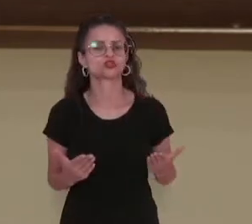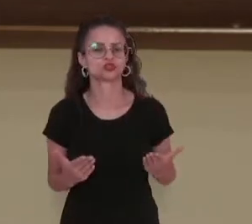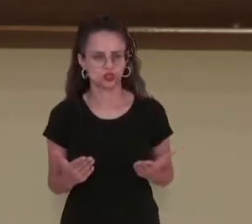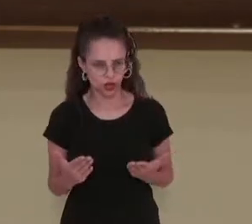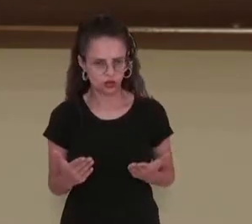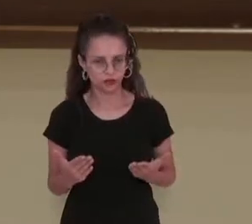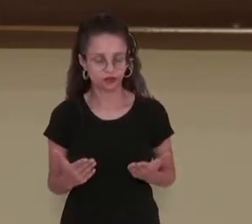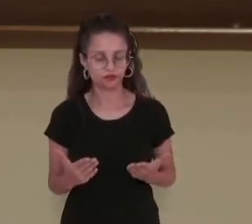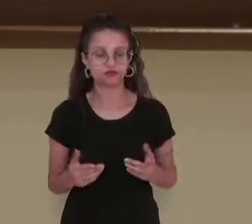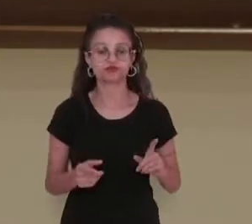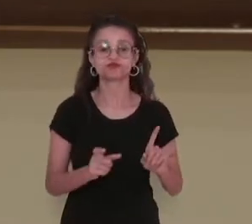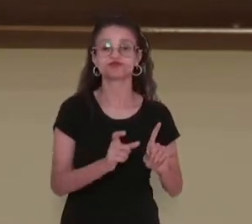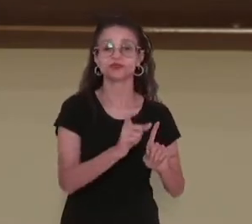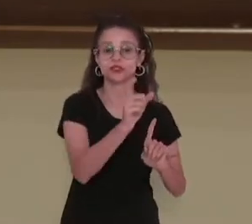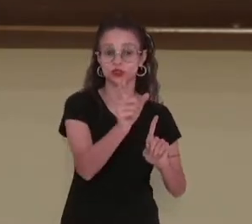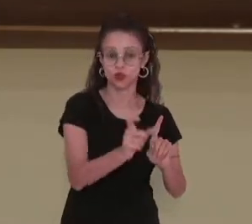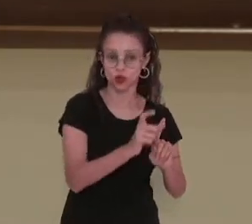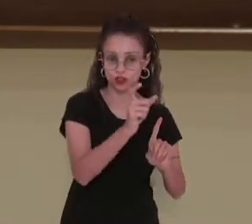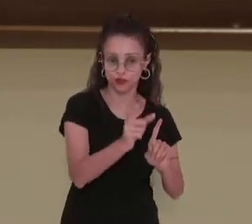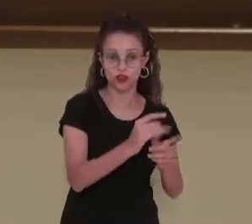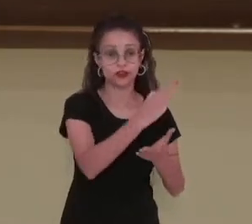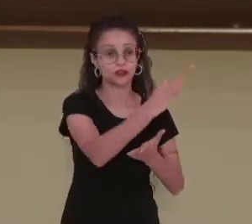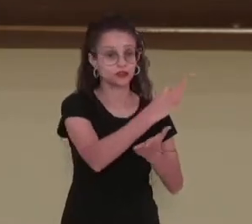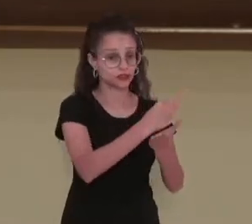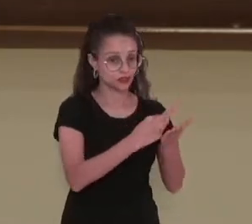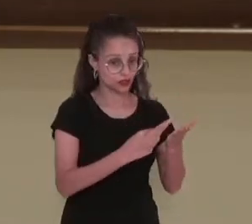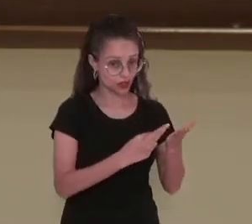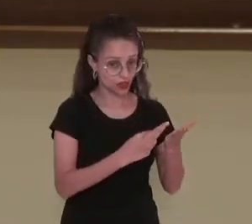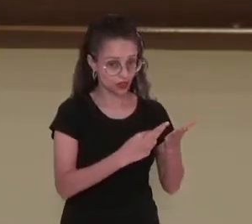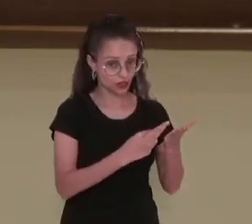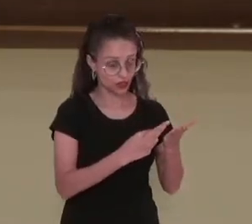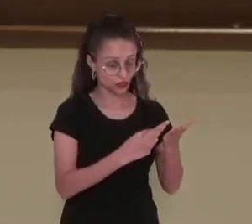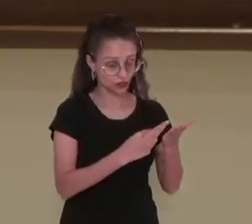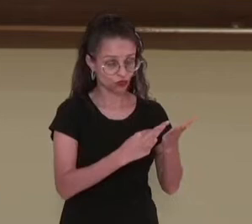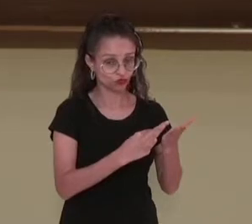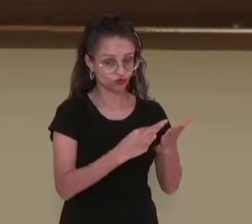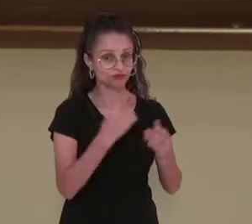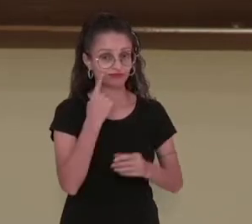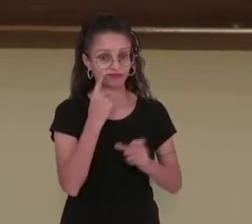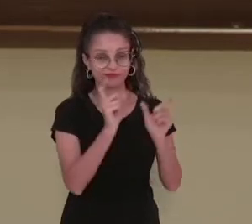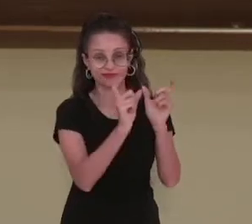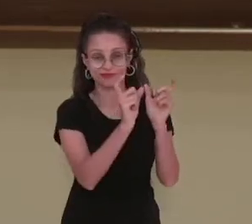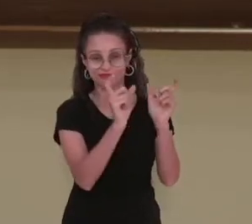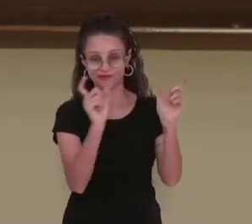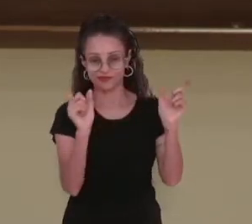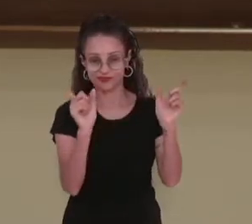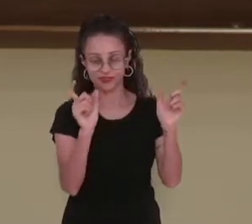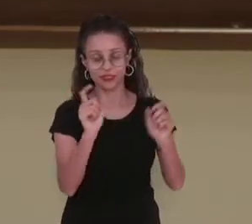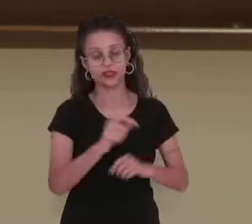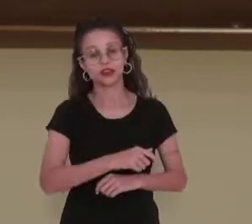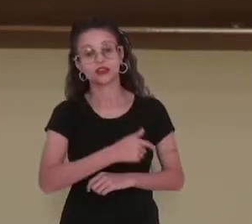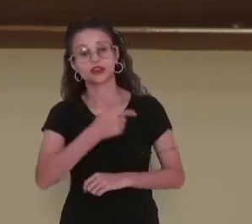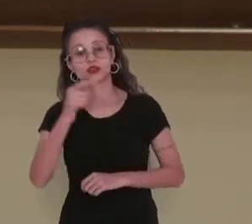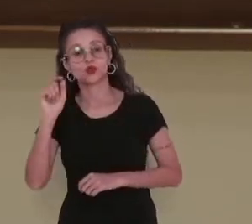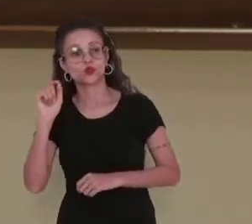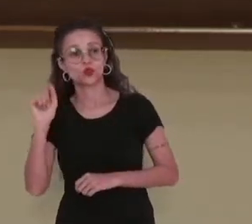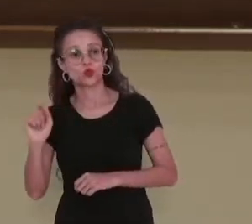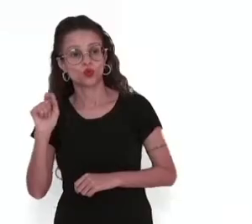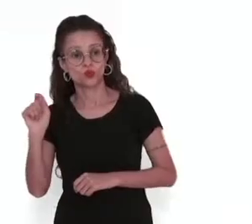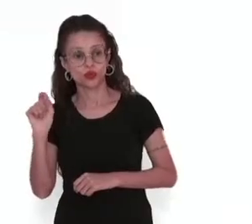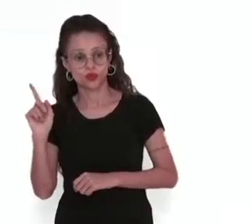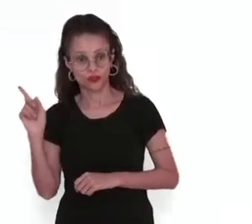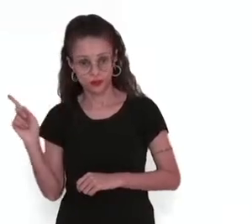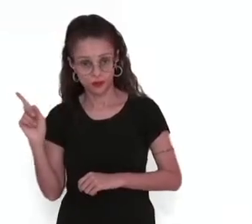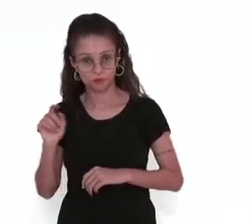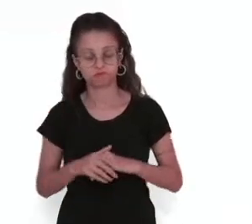a linguagem verbal, o texto principal, boca de lobo não come lixo, o texto secundário, não alimente enchente,